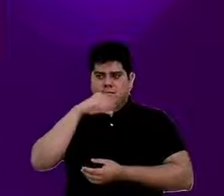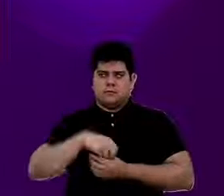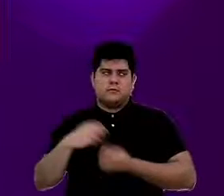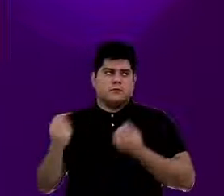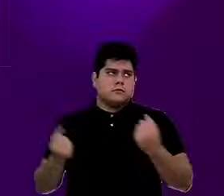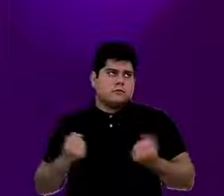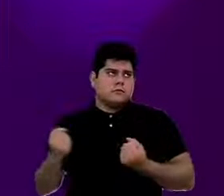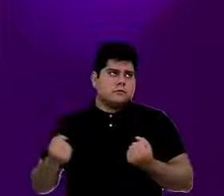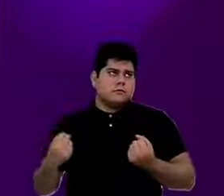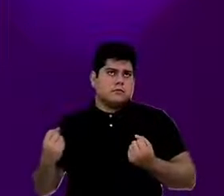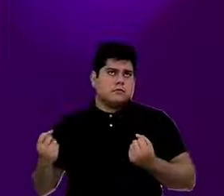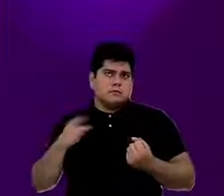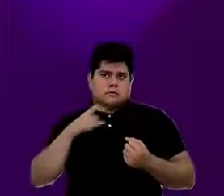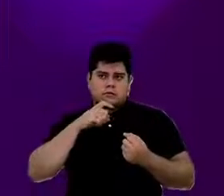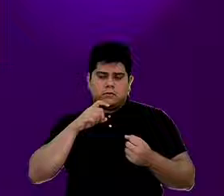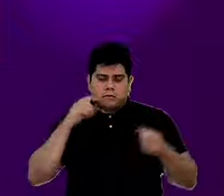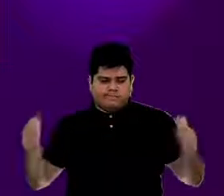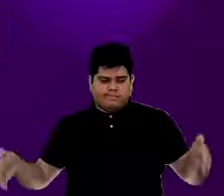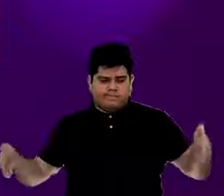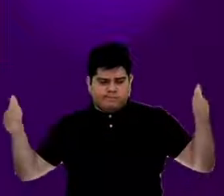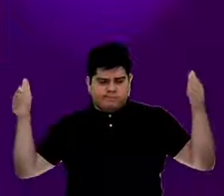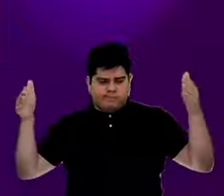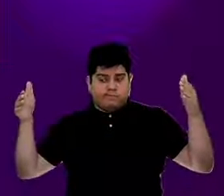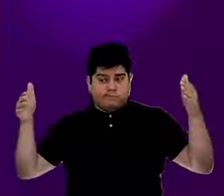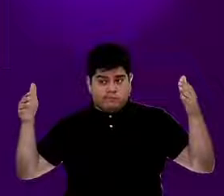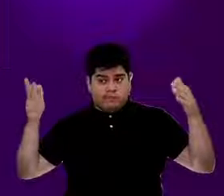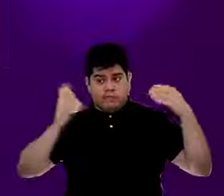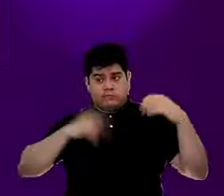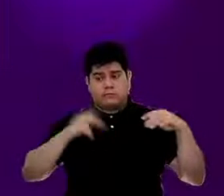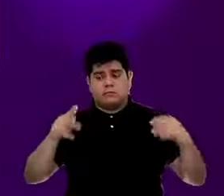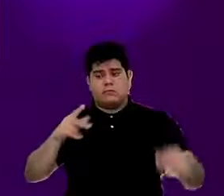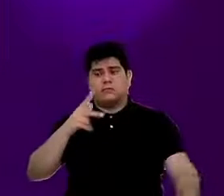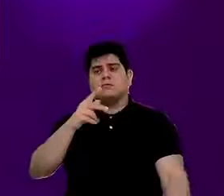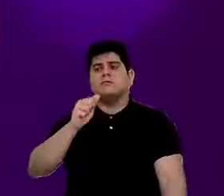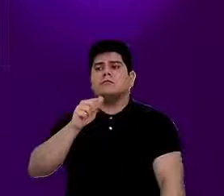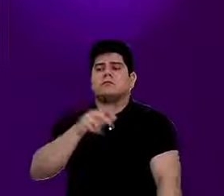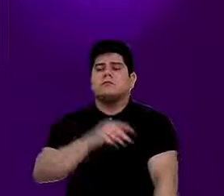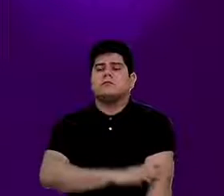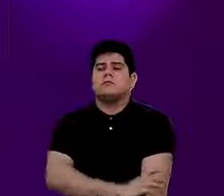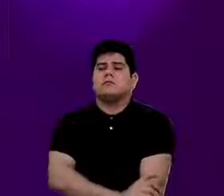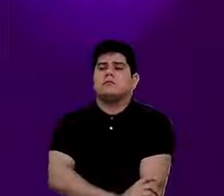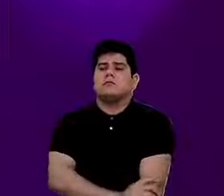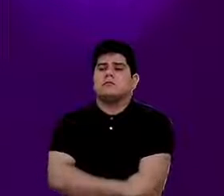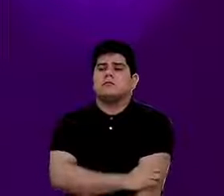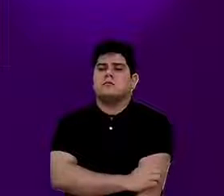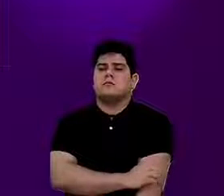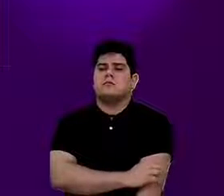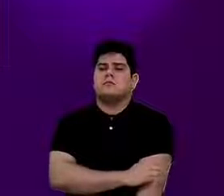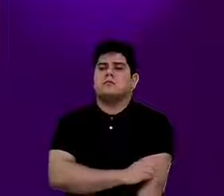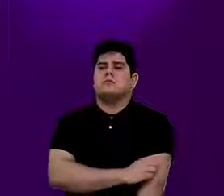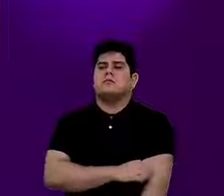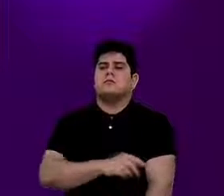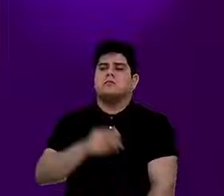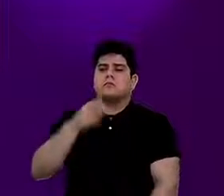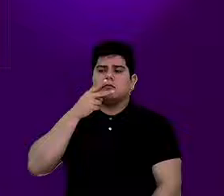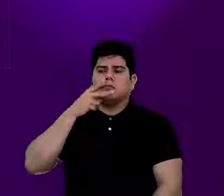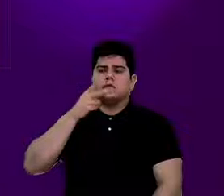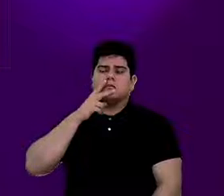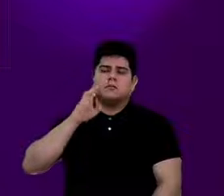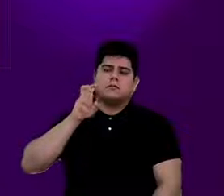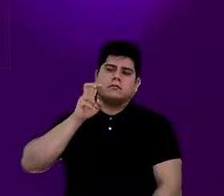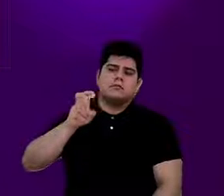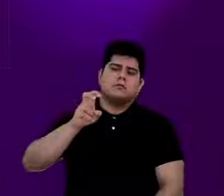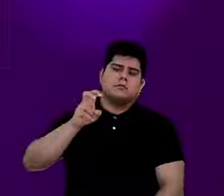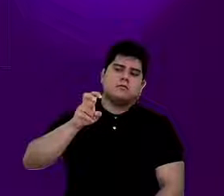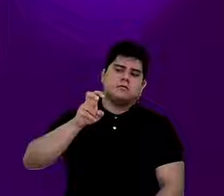ar-condicionado ligado e vidros fechados. Segundo o professor Paulo Saldiva, da USP, você está fumando o equivalente a 5 cigarros por